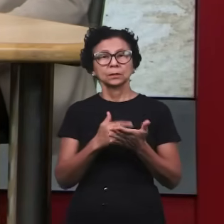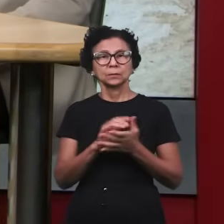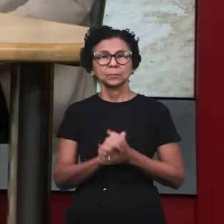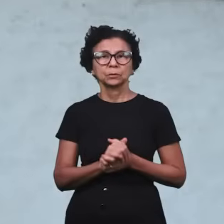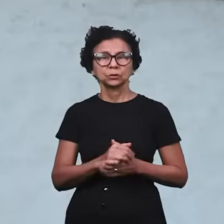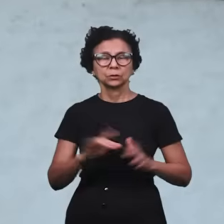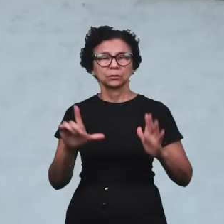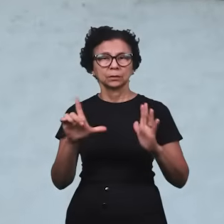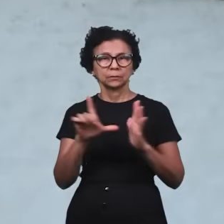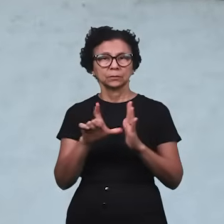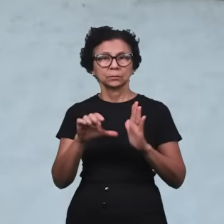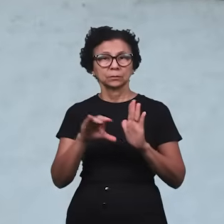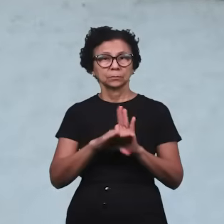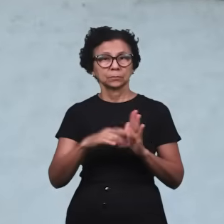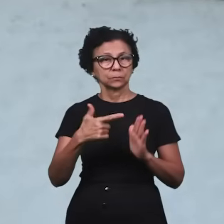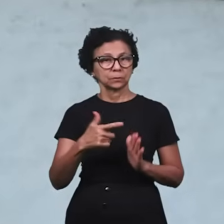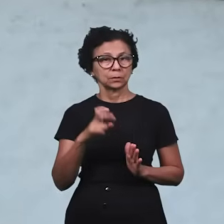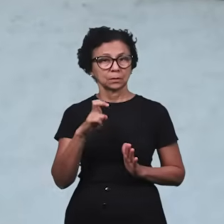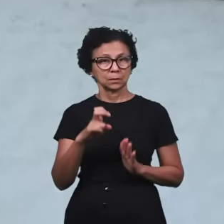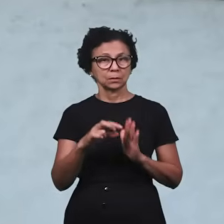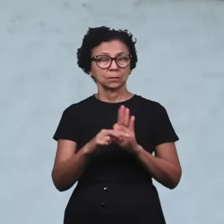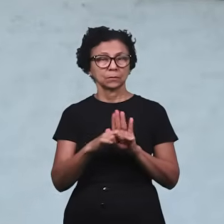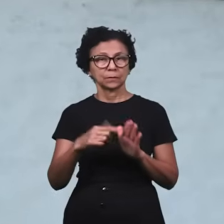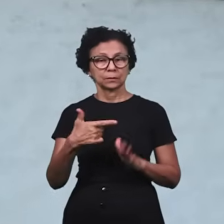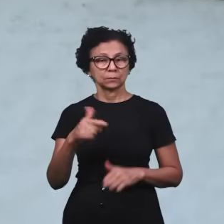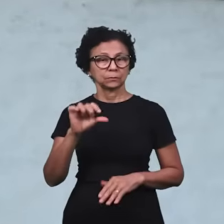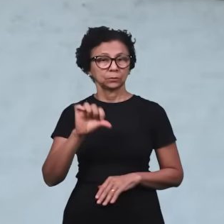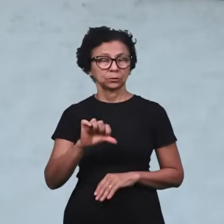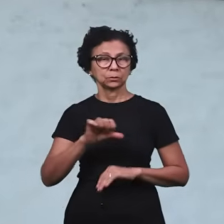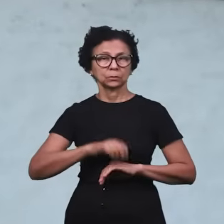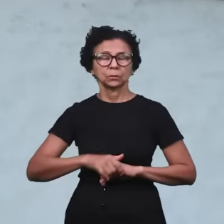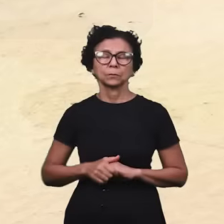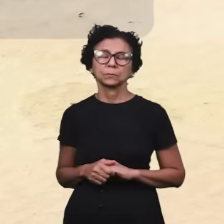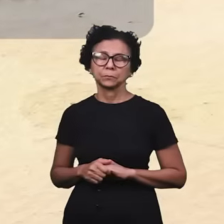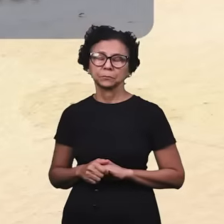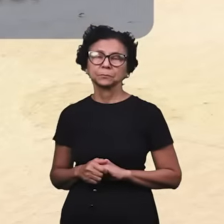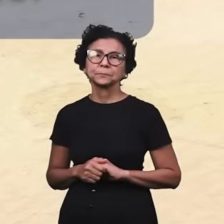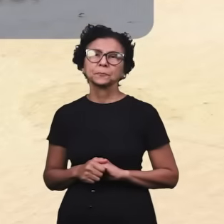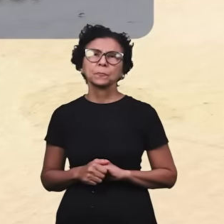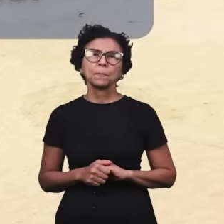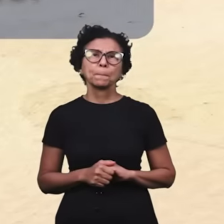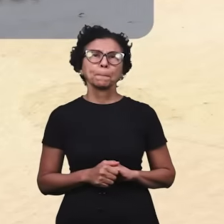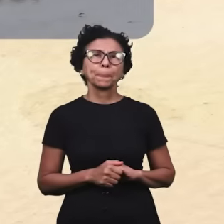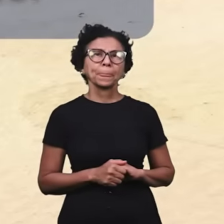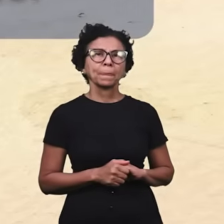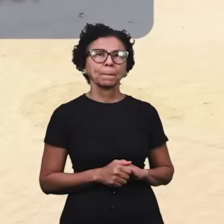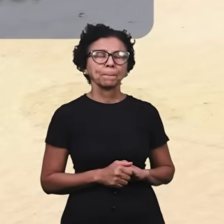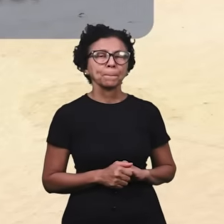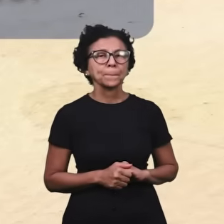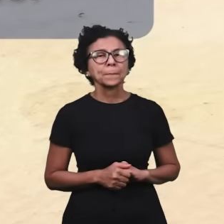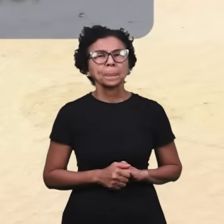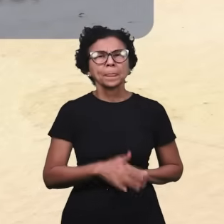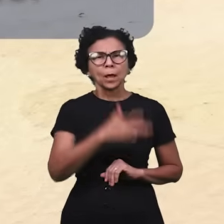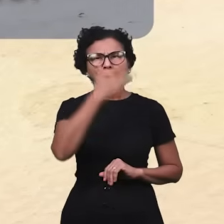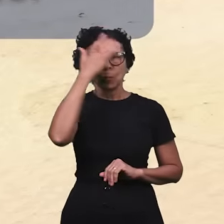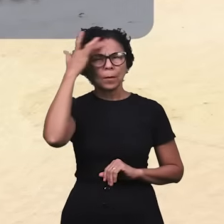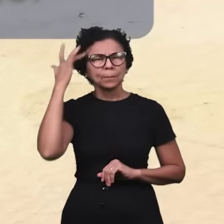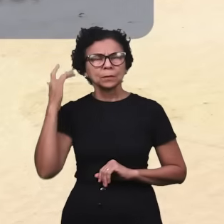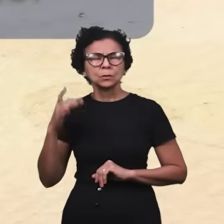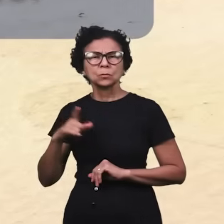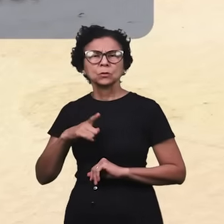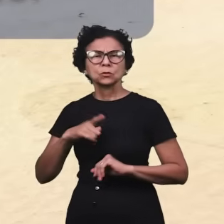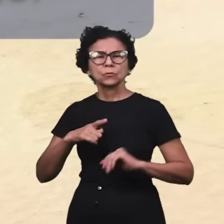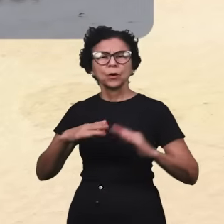de Levíticos, capítulo 25, verso 29, diz assim: E quando algum vender uma casa